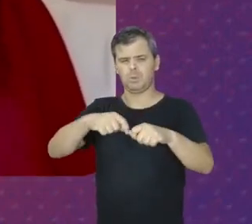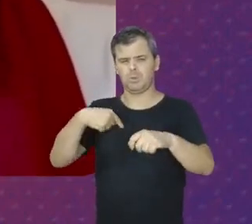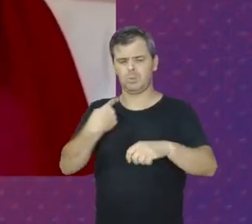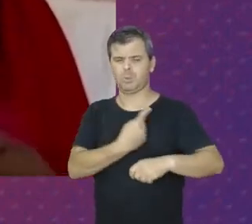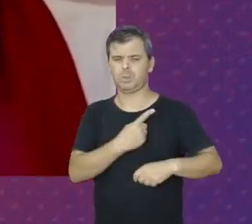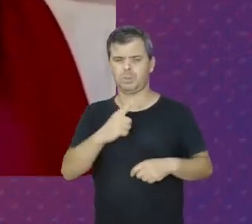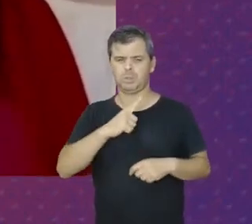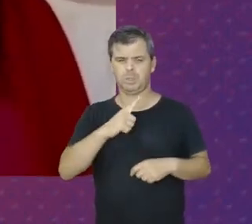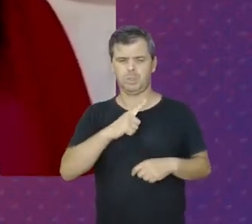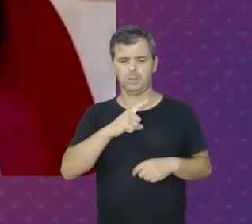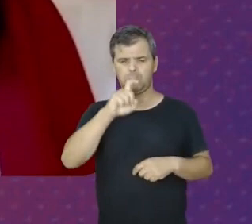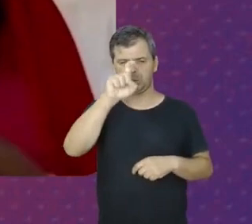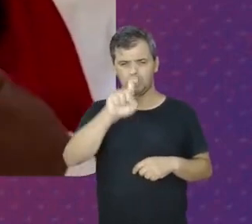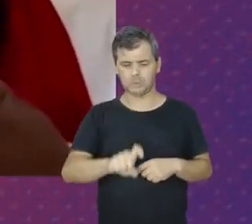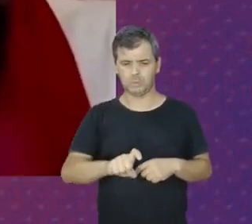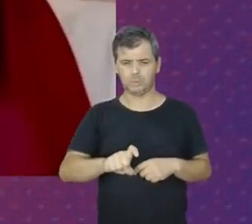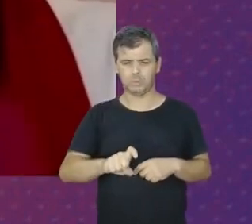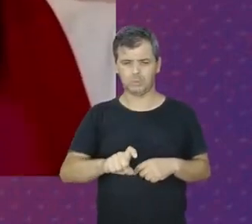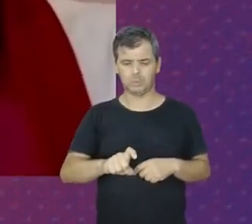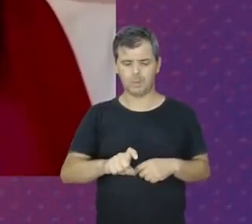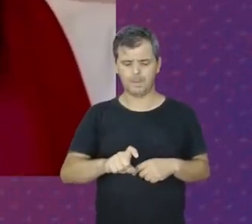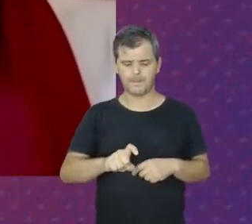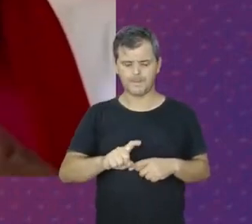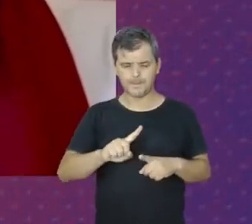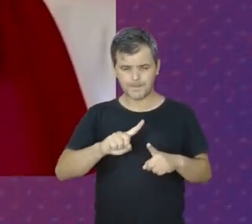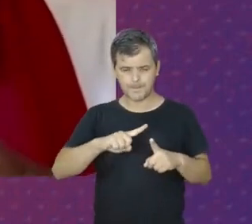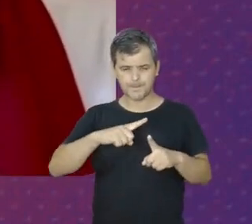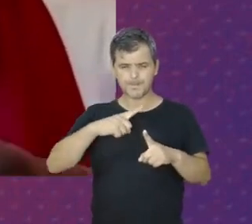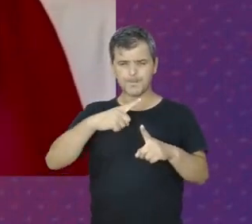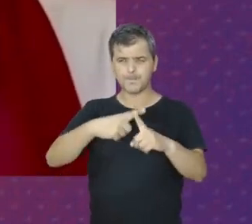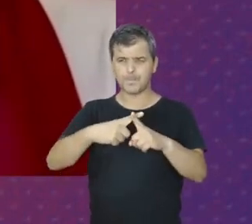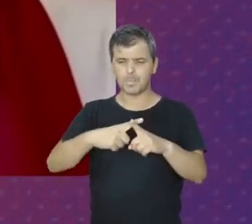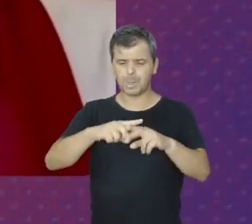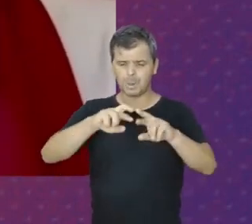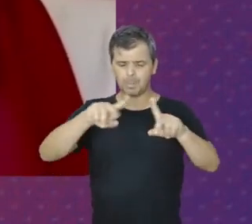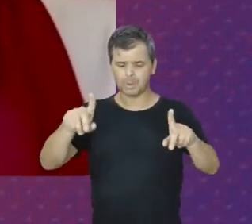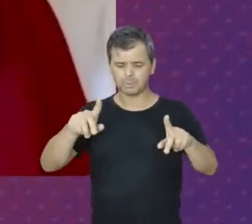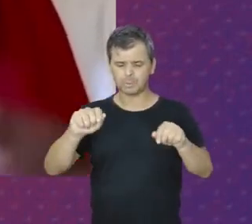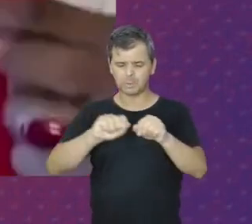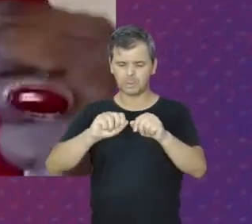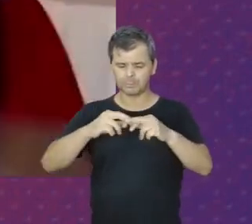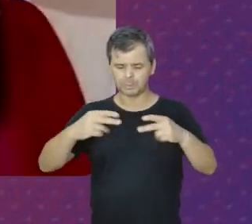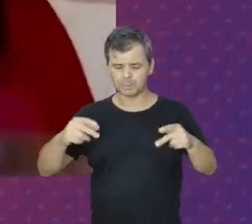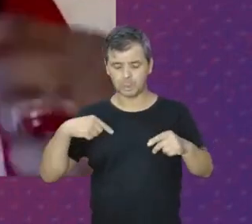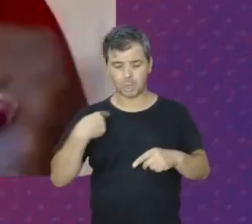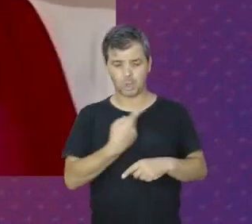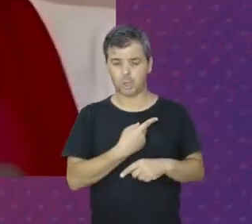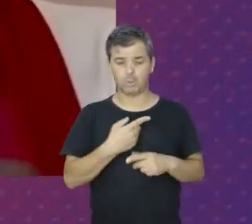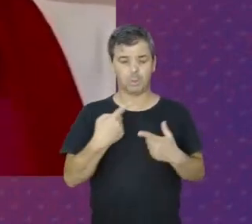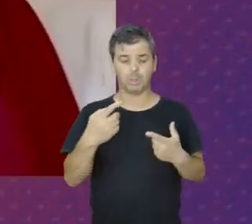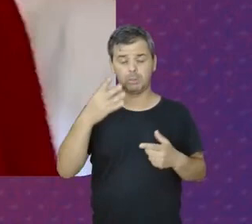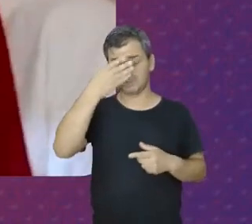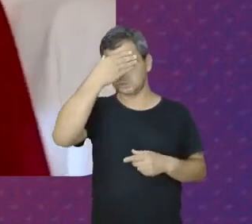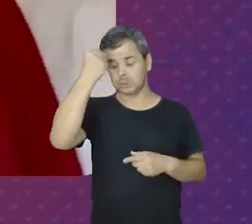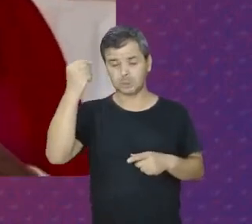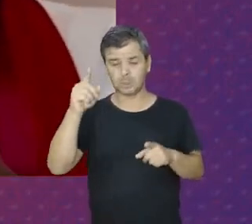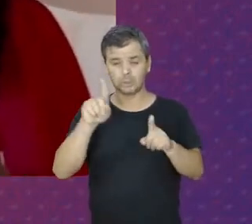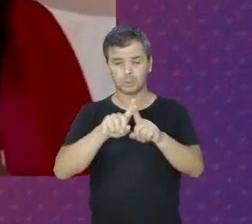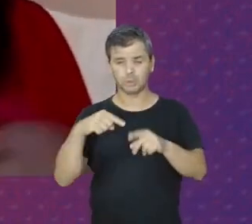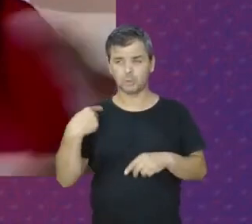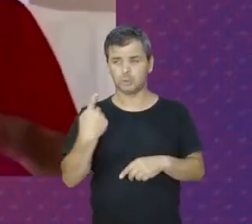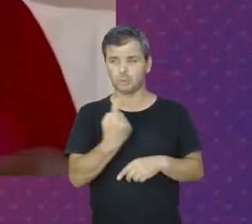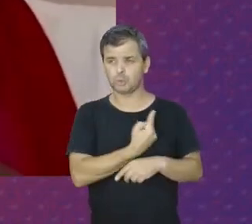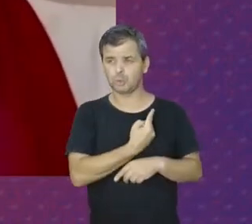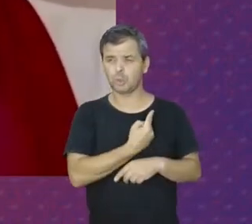nós temos de sermos muitas e de fazer a diferença. Mas nós não podemos esquecer dos